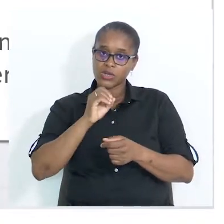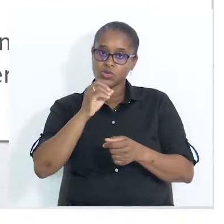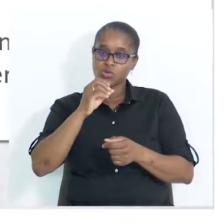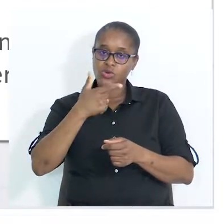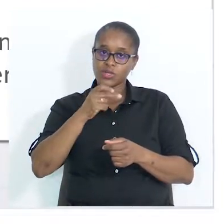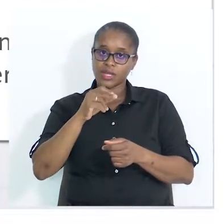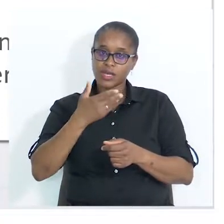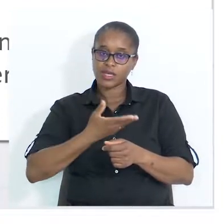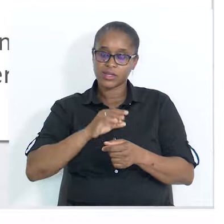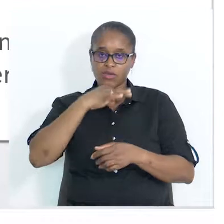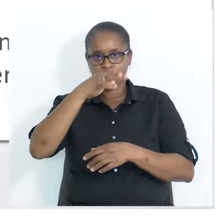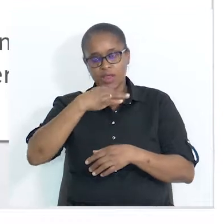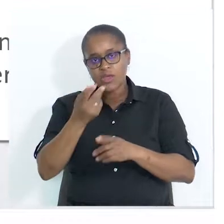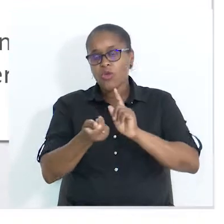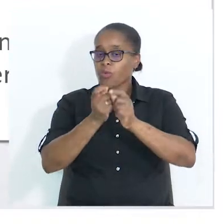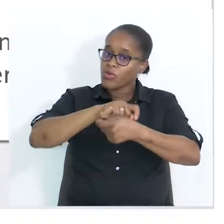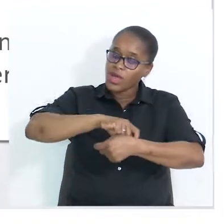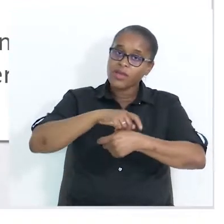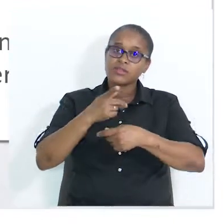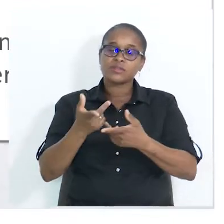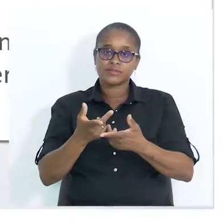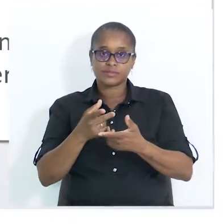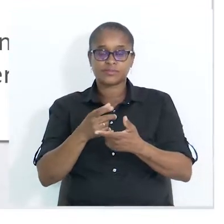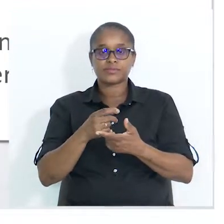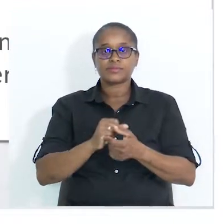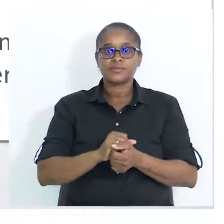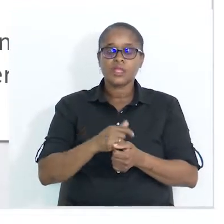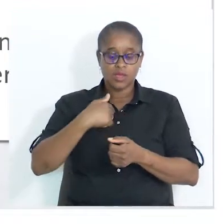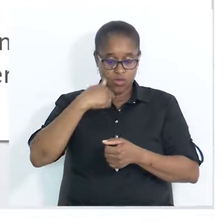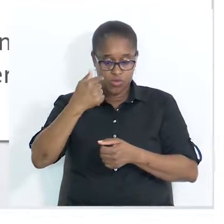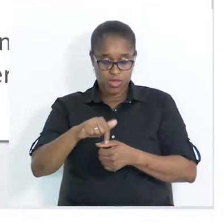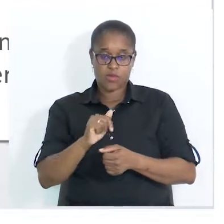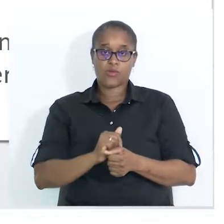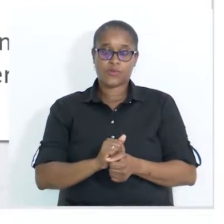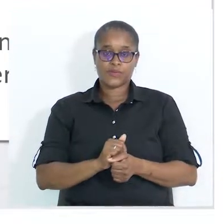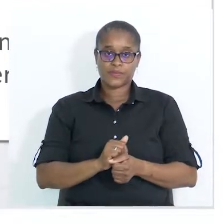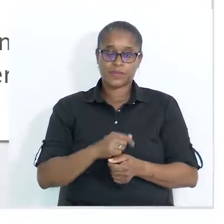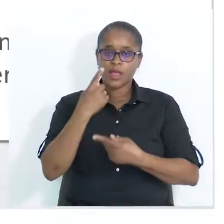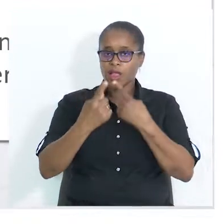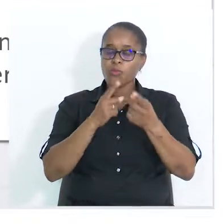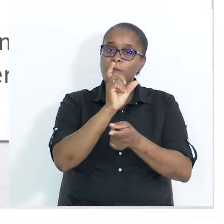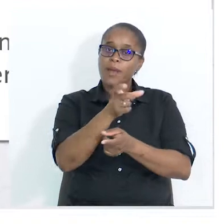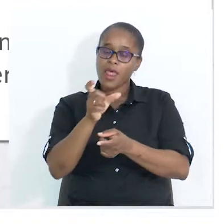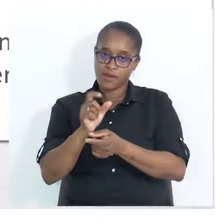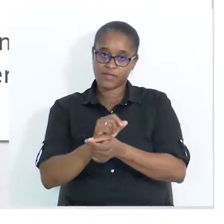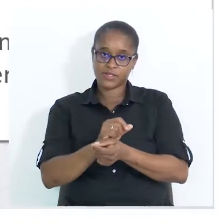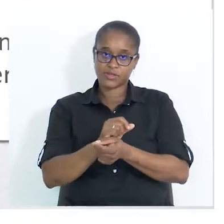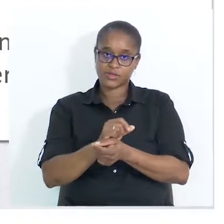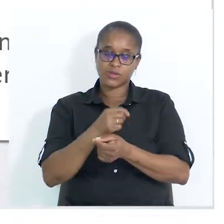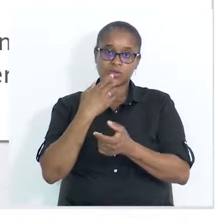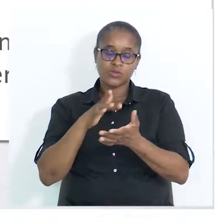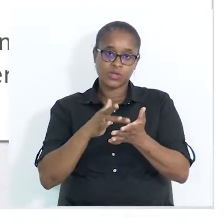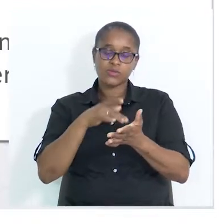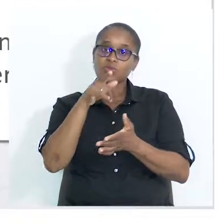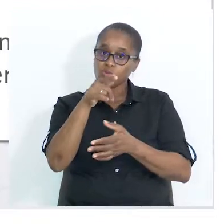São adotadas ou então alteradas na sua grafia. Eu tenho algumas palavras no livro,